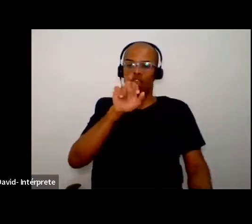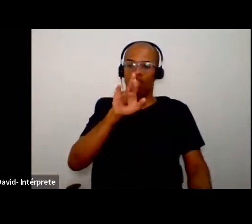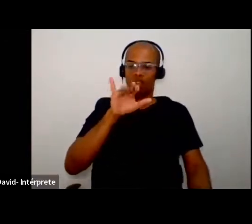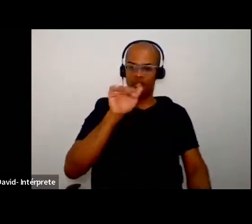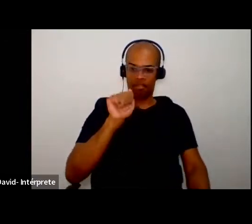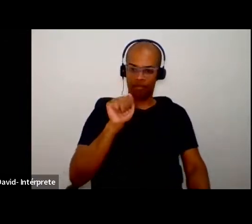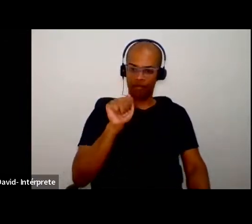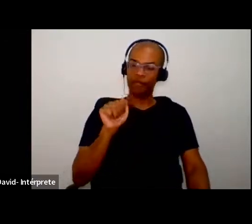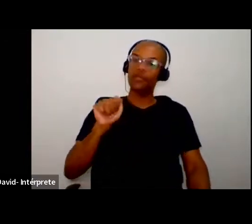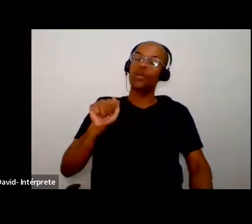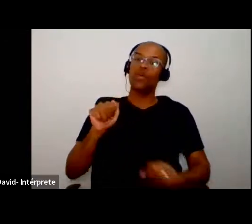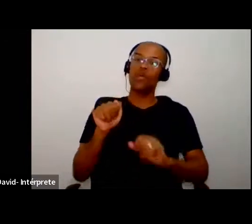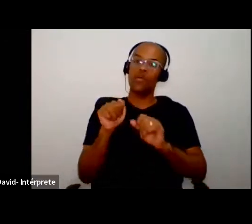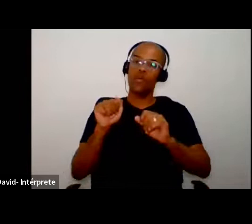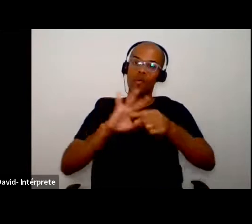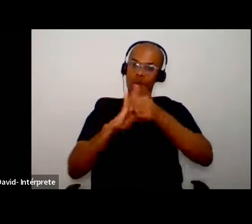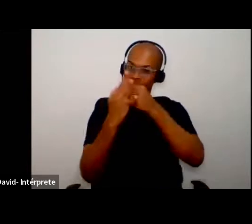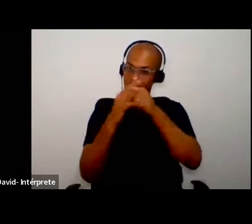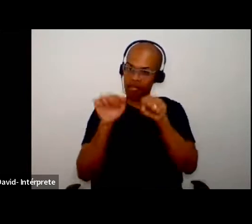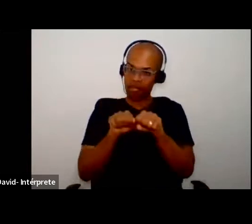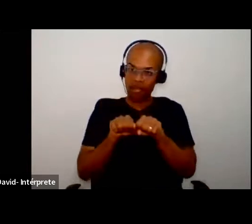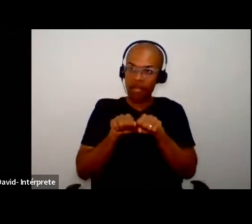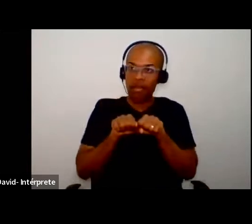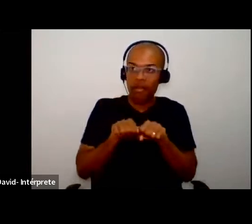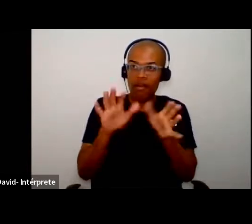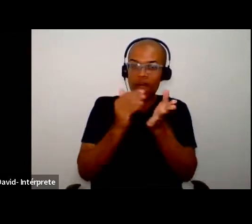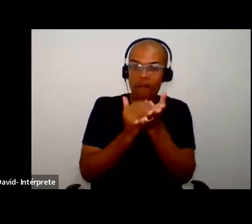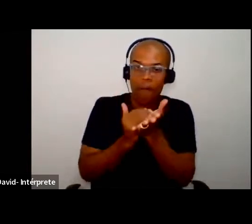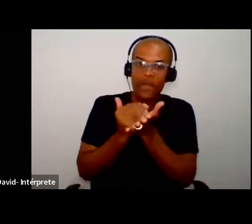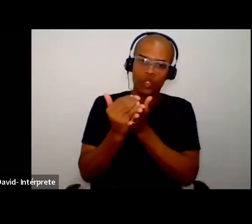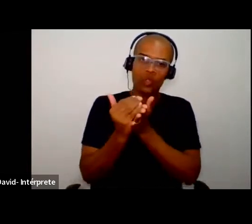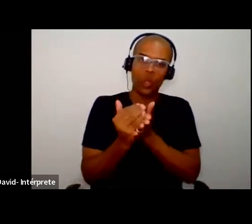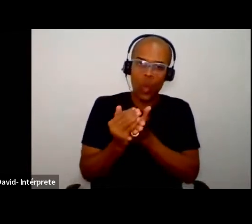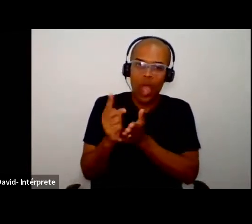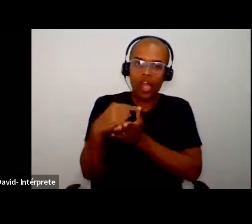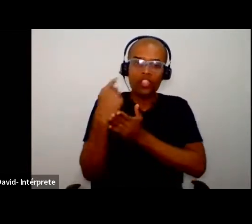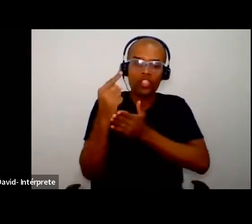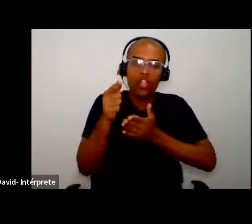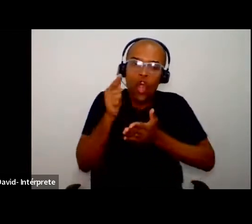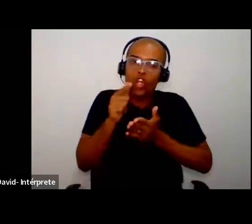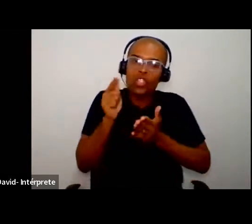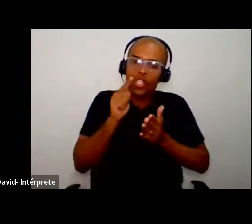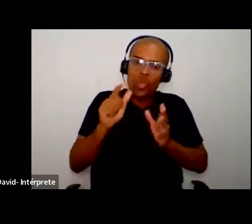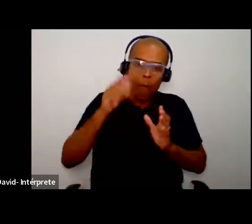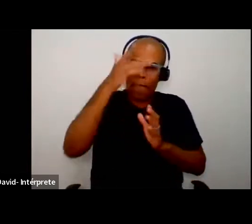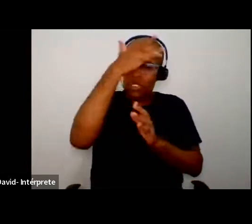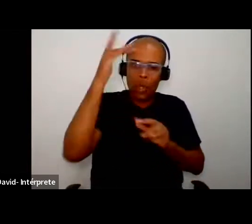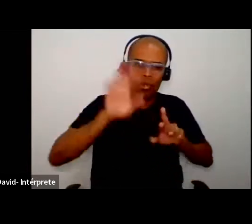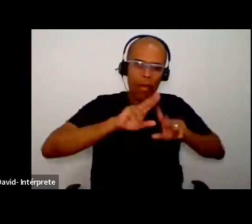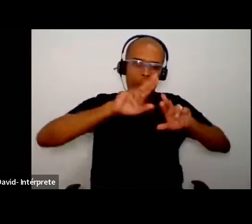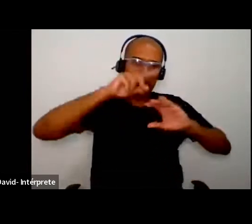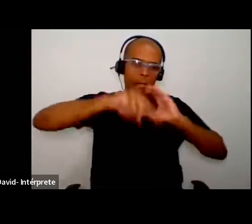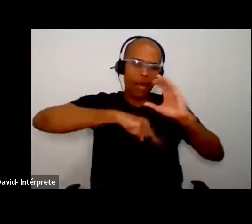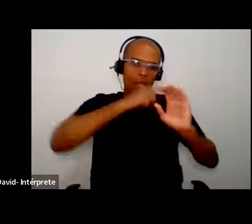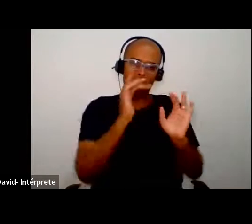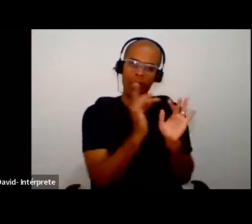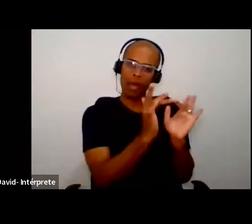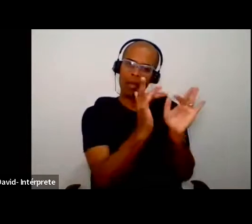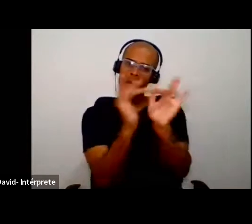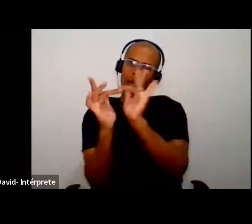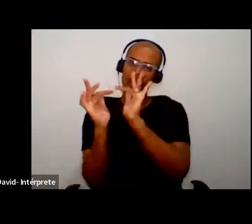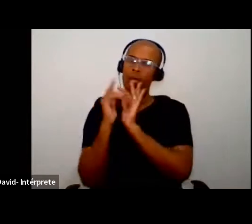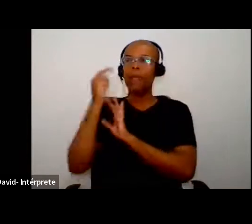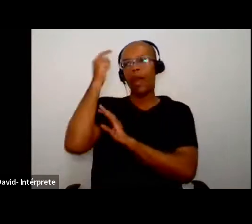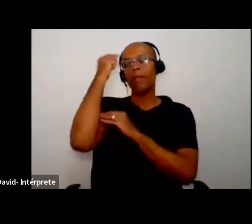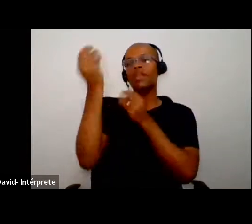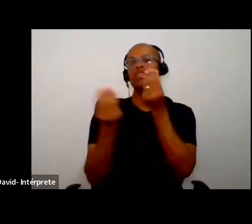pôde, então, se conectar com diferentes pessoas do mundo todo para pensar maneiras de superar e de criar